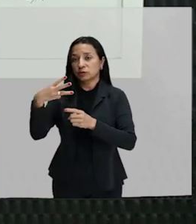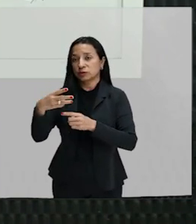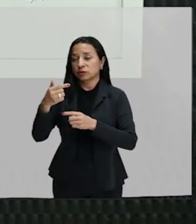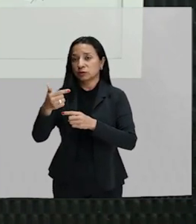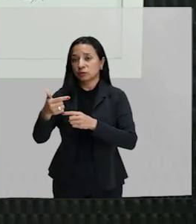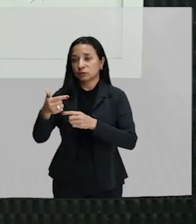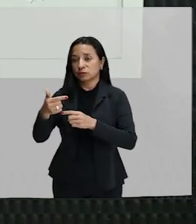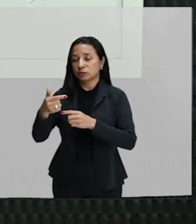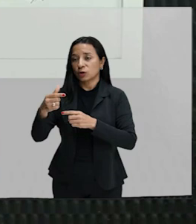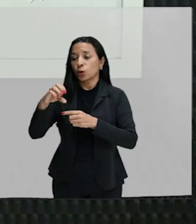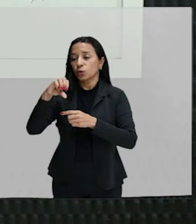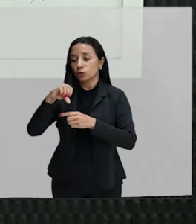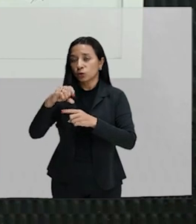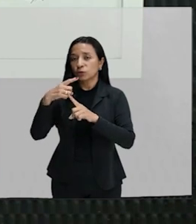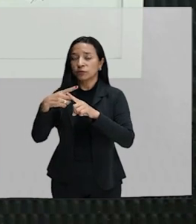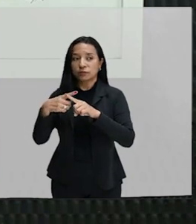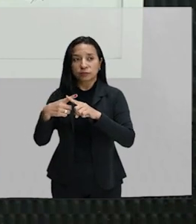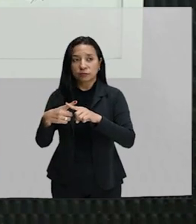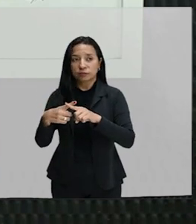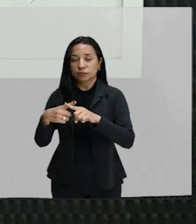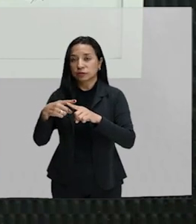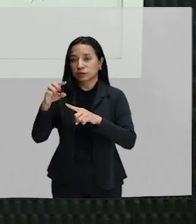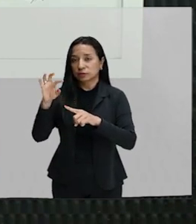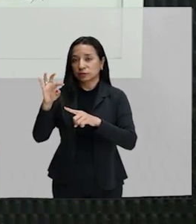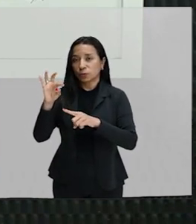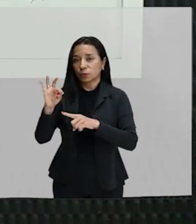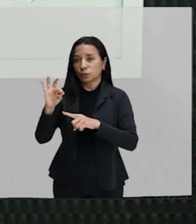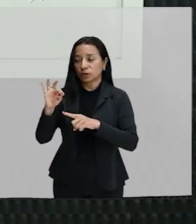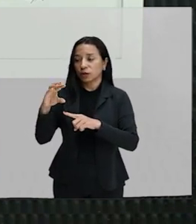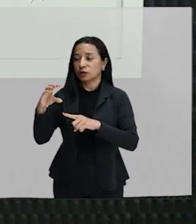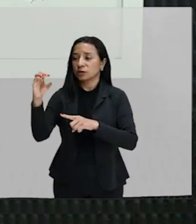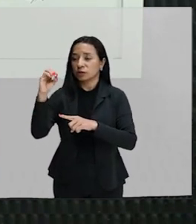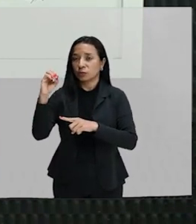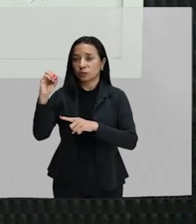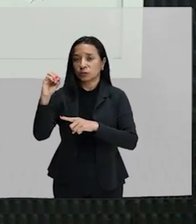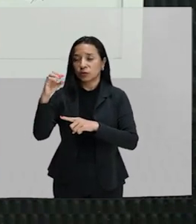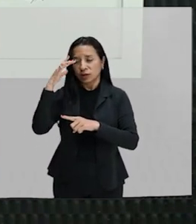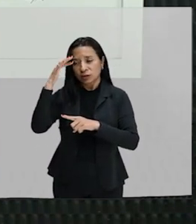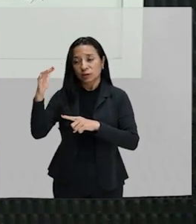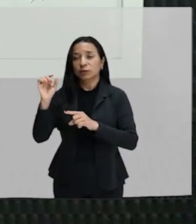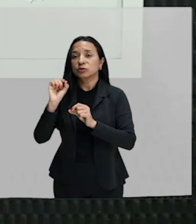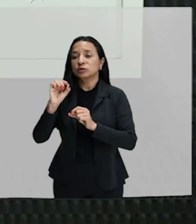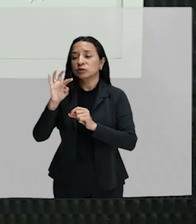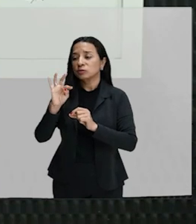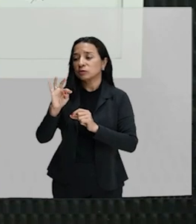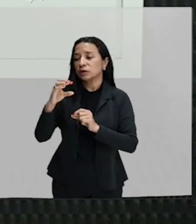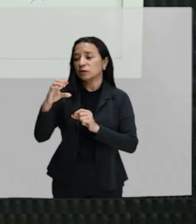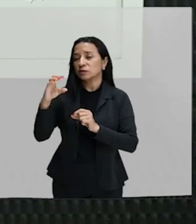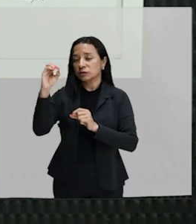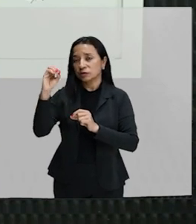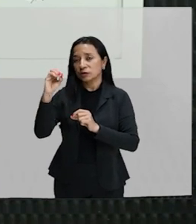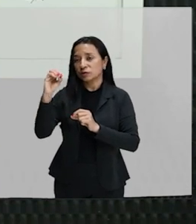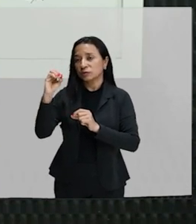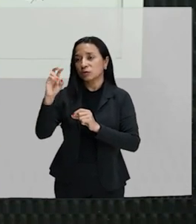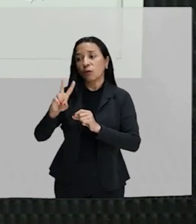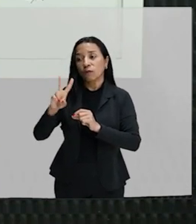cel pronto Issa aqui é uma equação do primeiro grau simples imagina que o a temperatura em cels seja o número X C seja o valor x